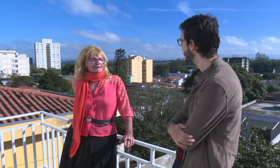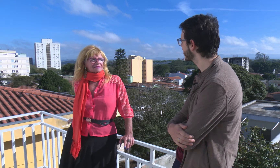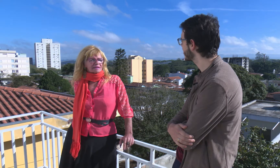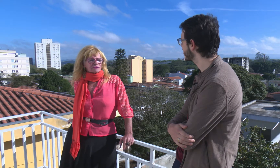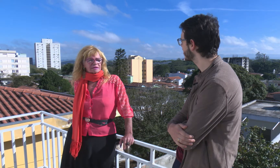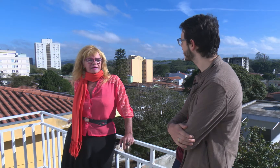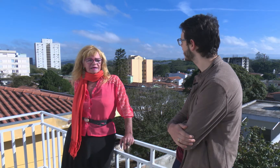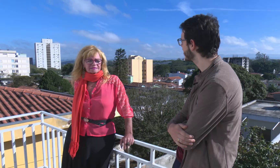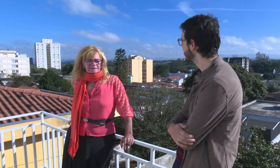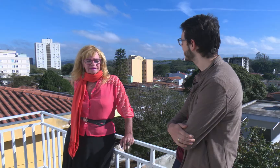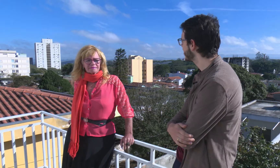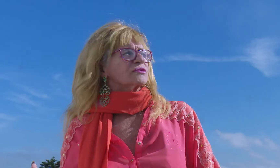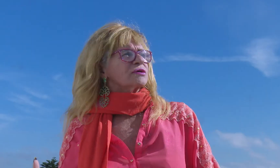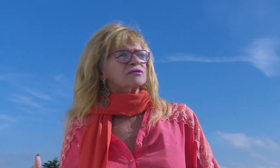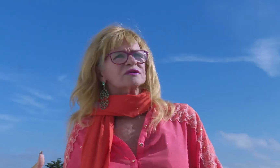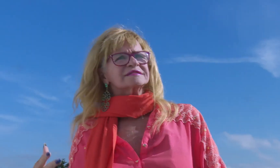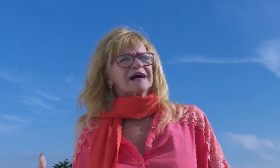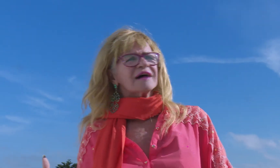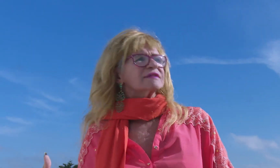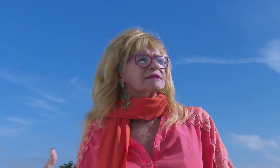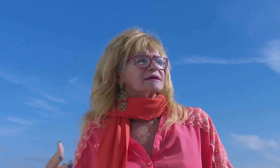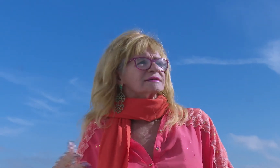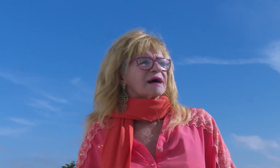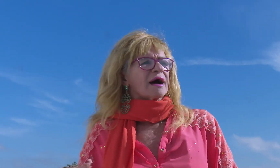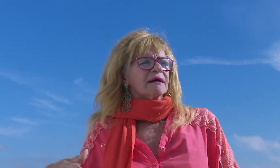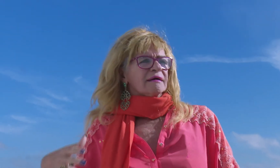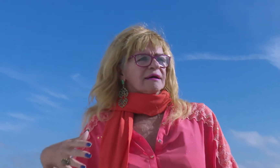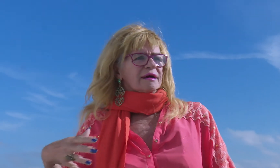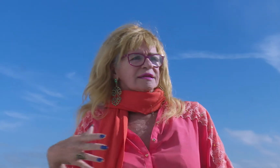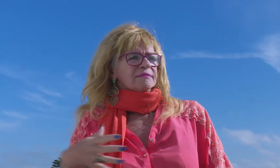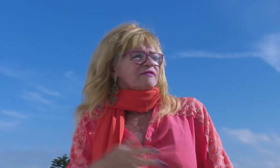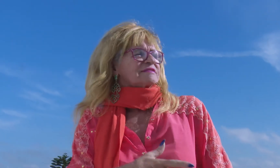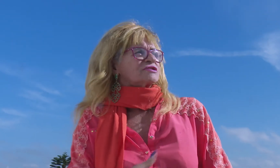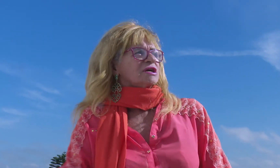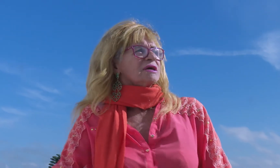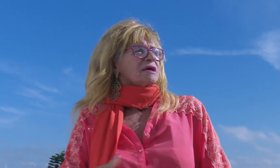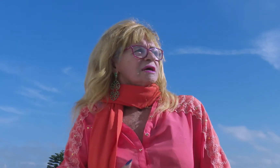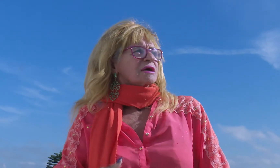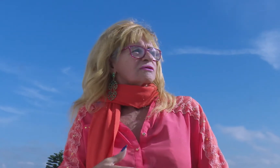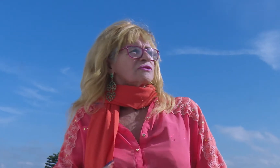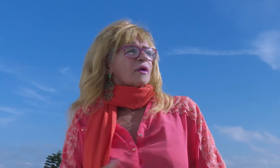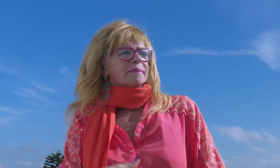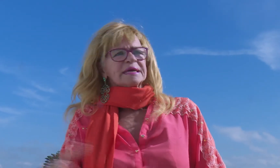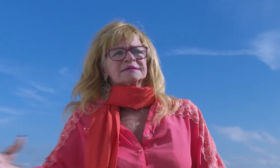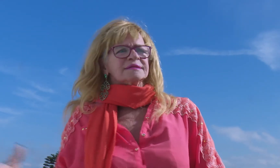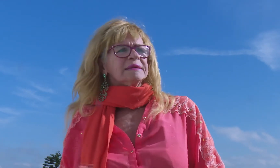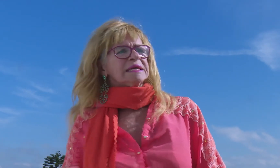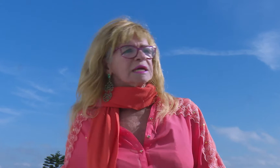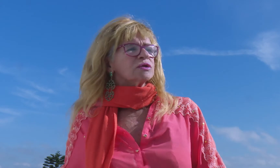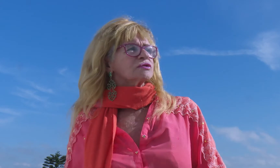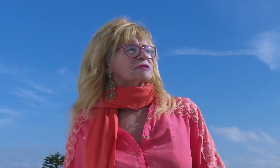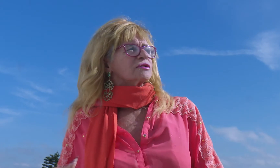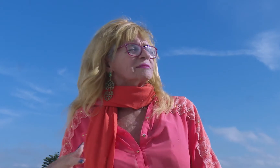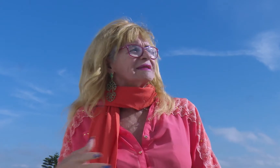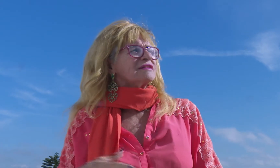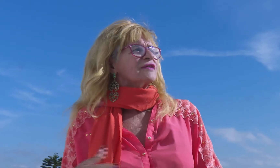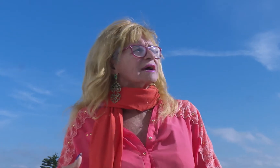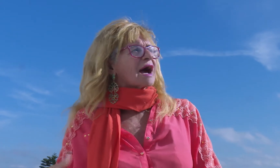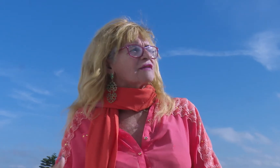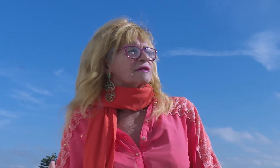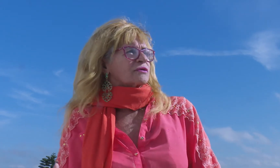bomba dessa dentro de casa, né? Eu não gostava de andar, de me vestir com roupinhas de meninos, eu